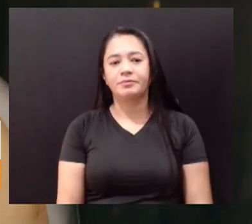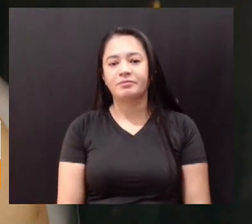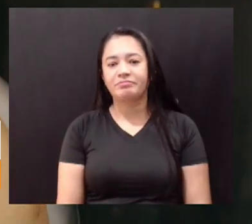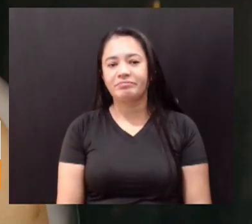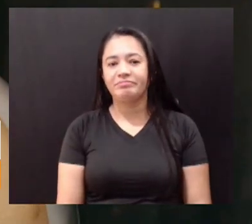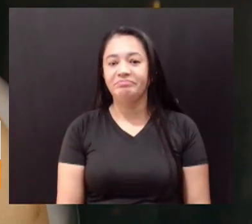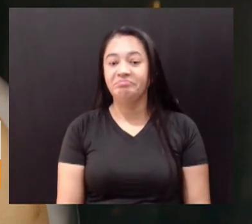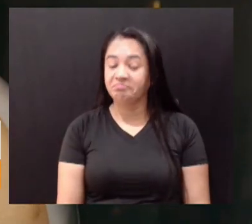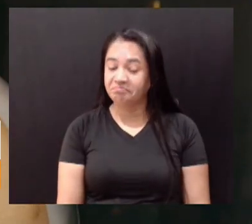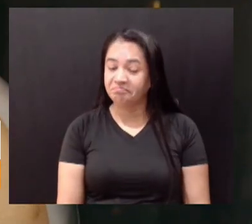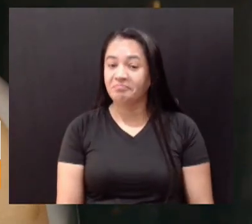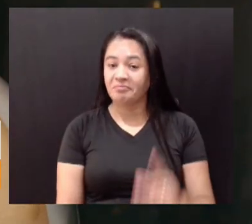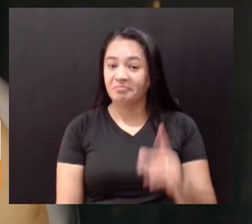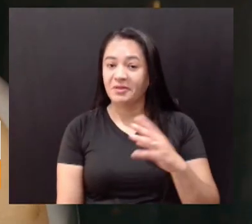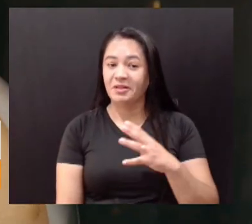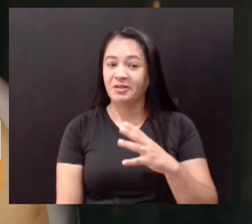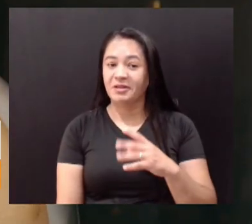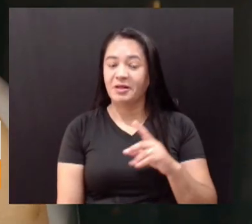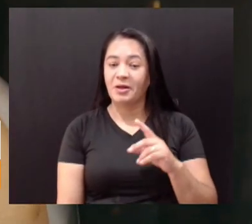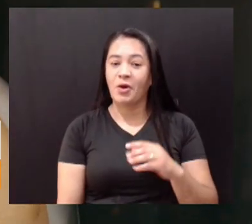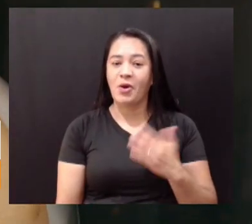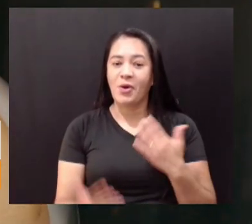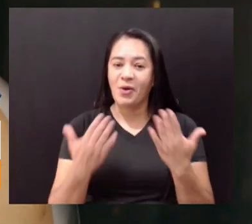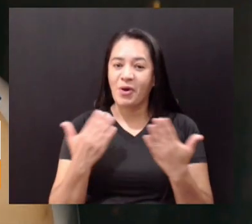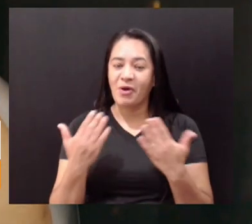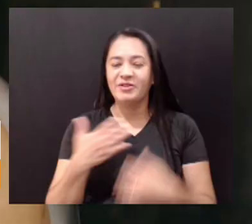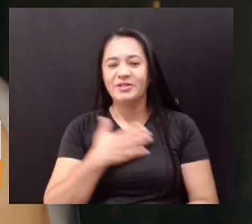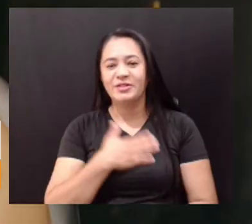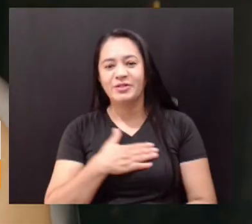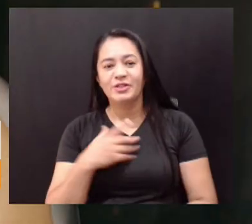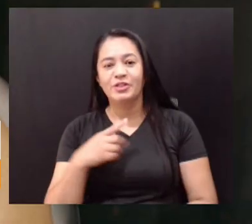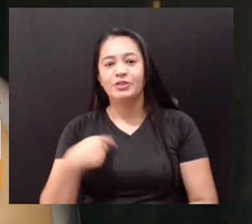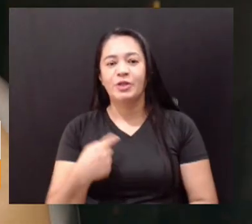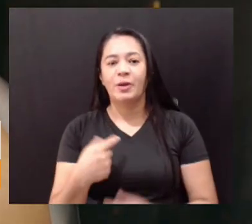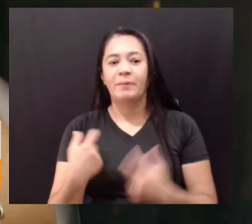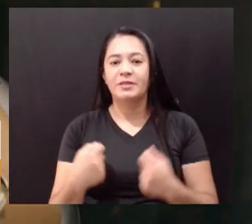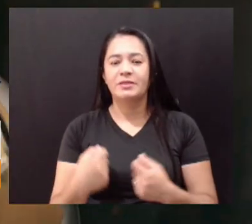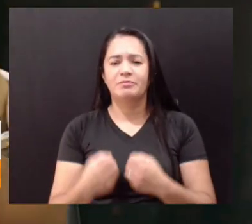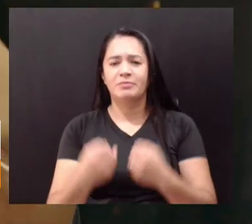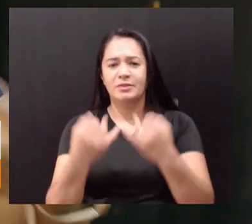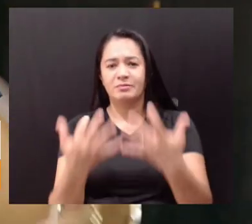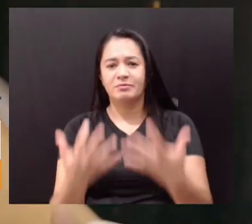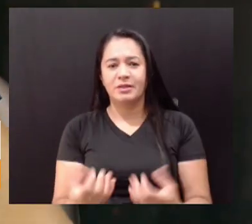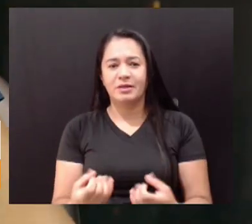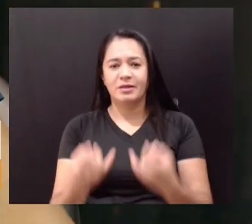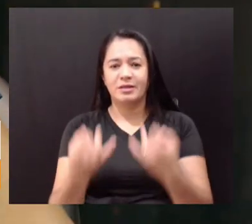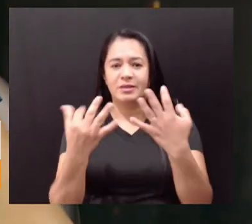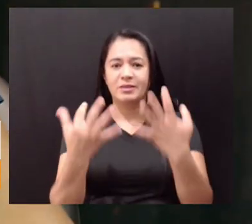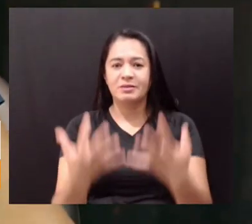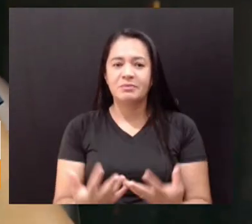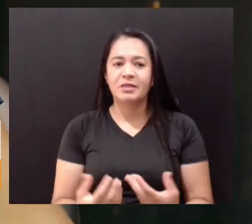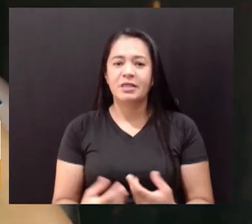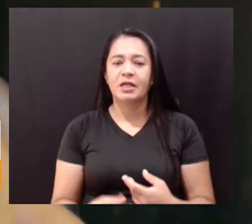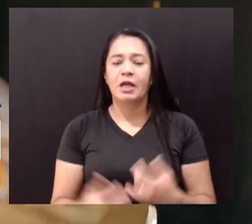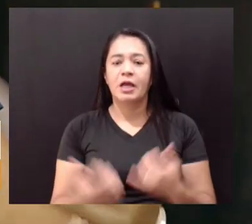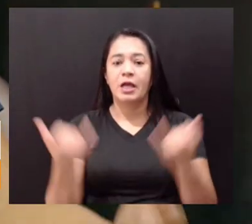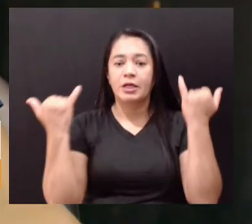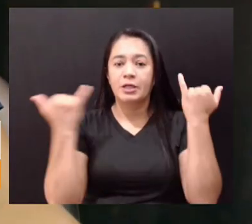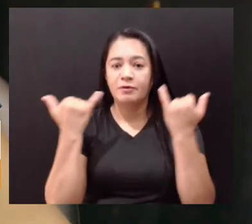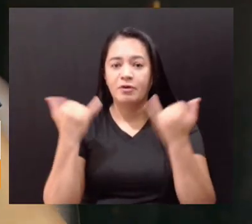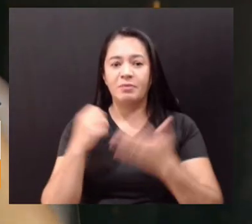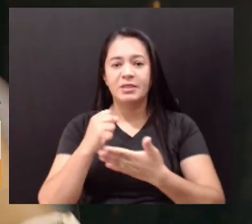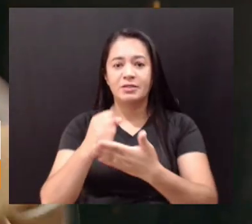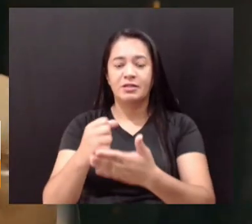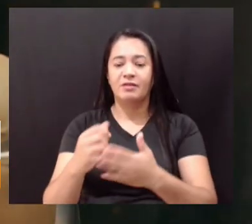né, mas o papo é bem gostoso, é algo que a gente deve sim comentar, é algo que a gente deve sim levar informação para quem está em casa, né, estamos falando